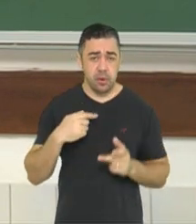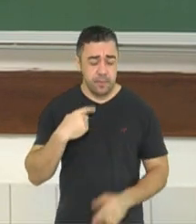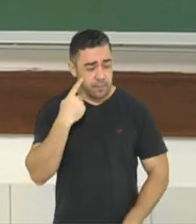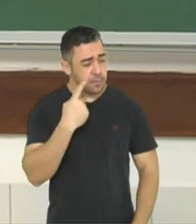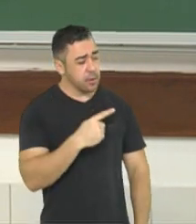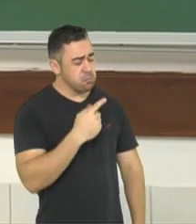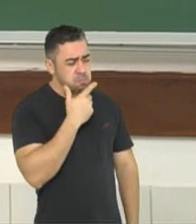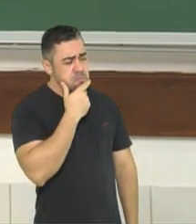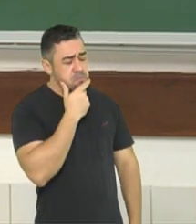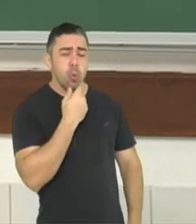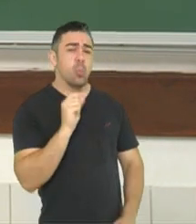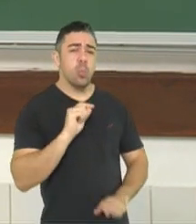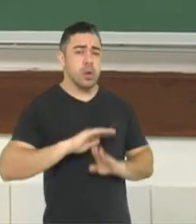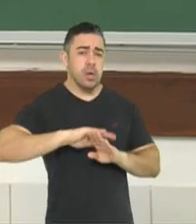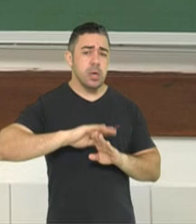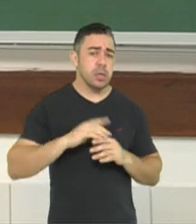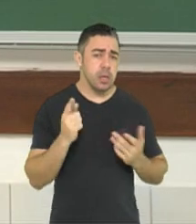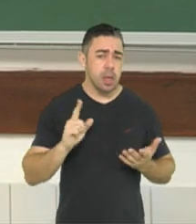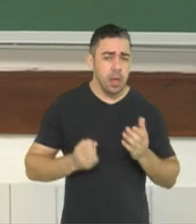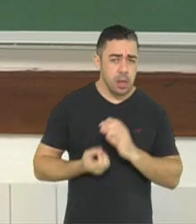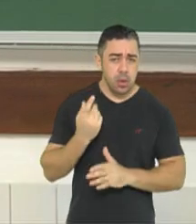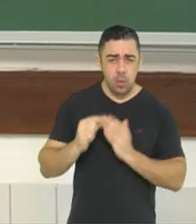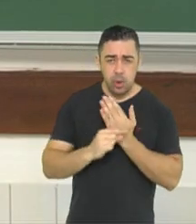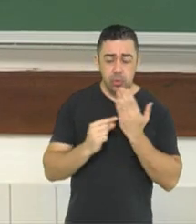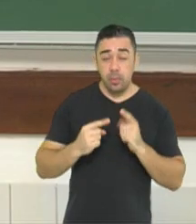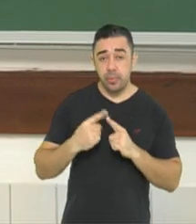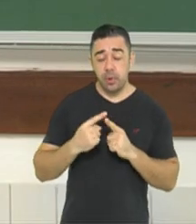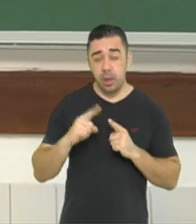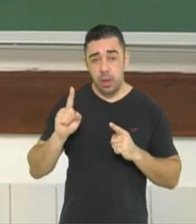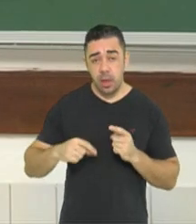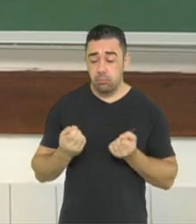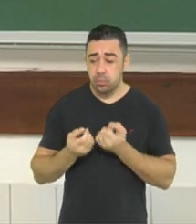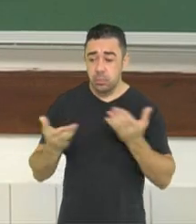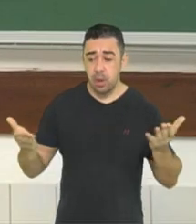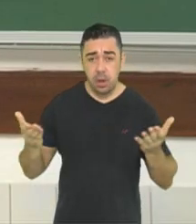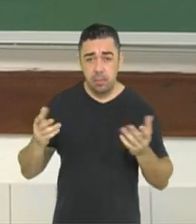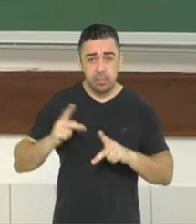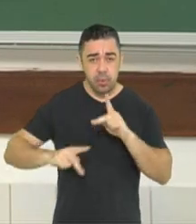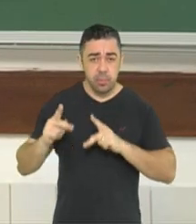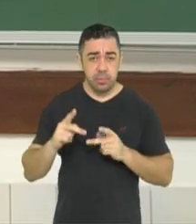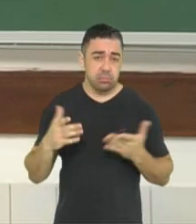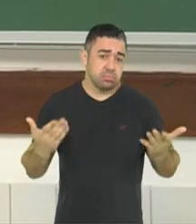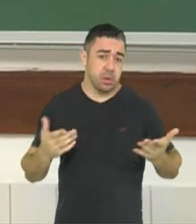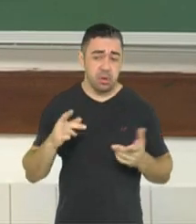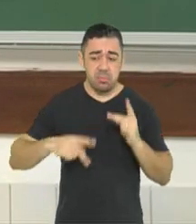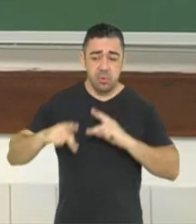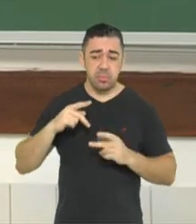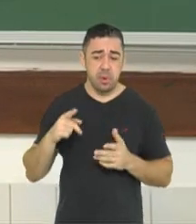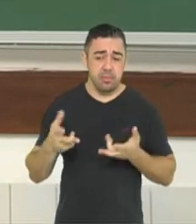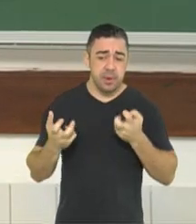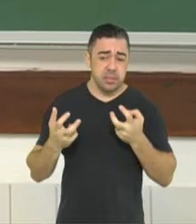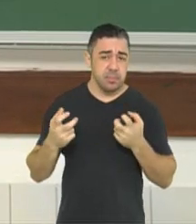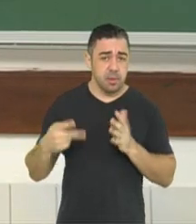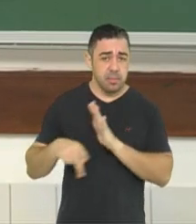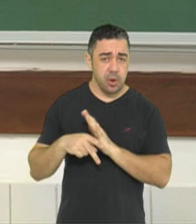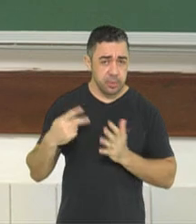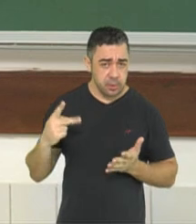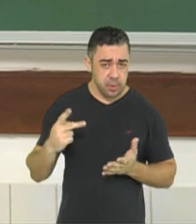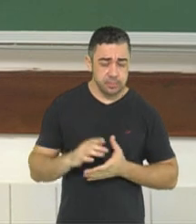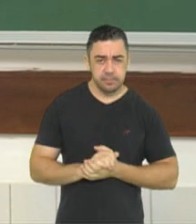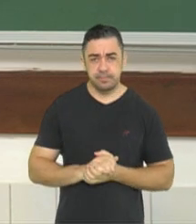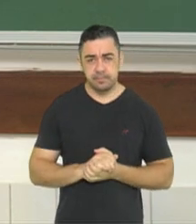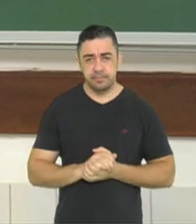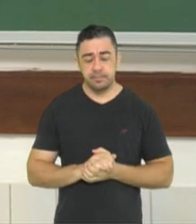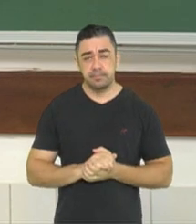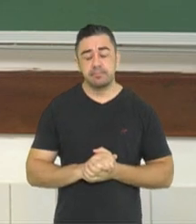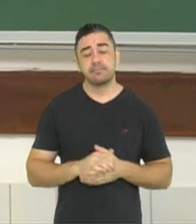intenção original do criador, né? Porque uma vez que você entrega para o público tem a percepção dele sobre aquilo. E